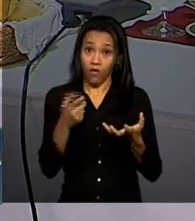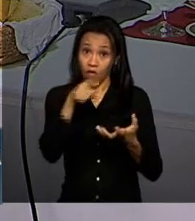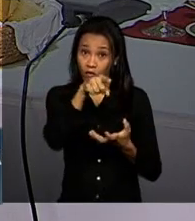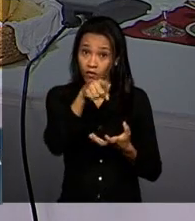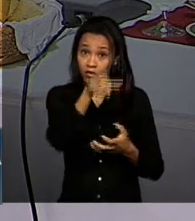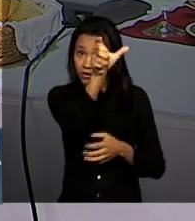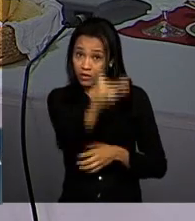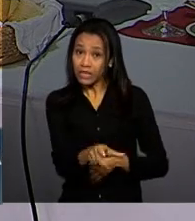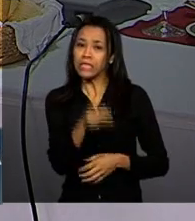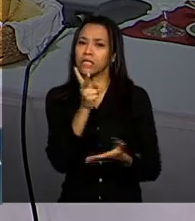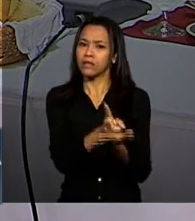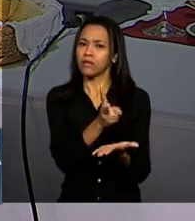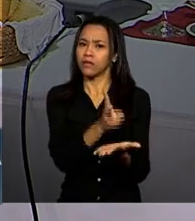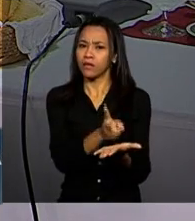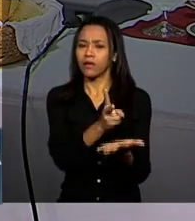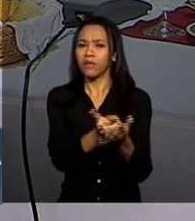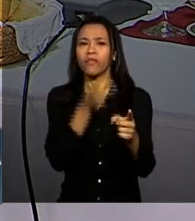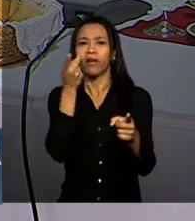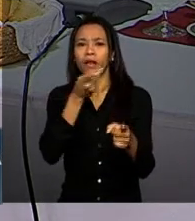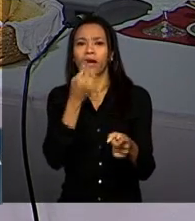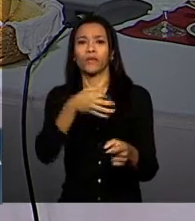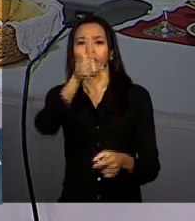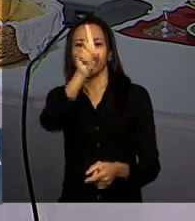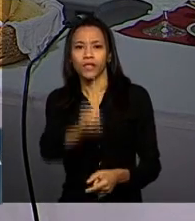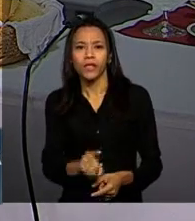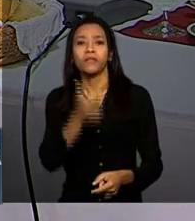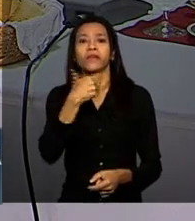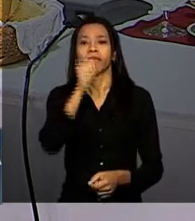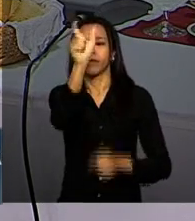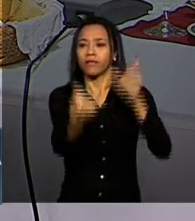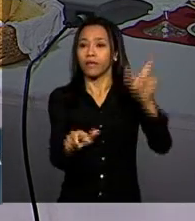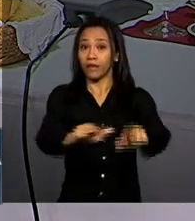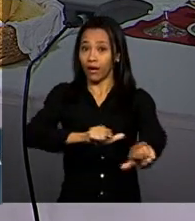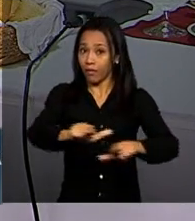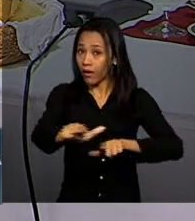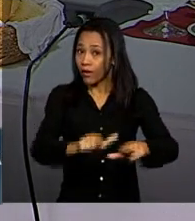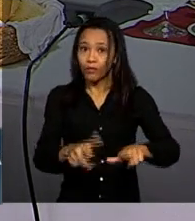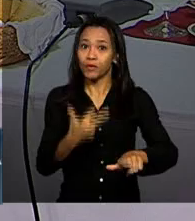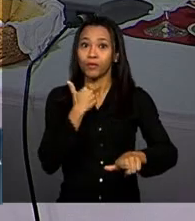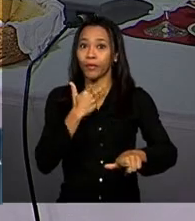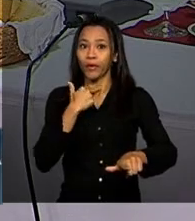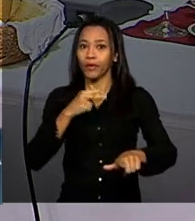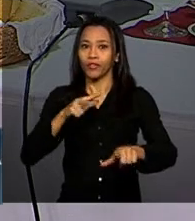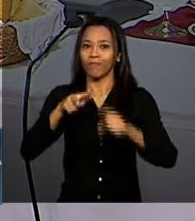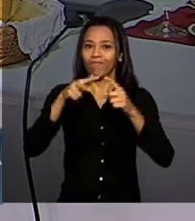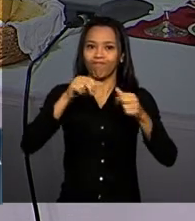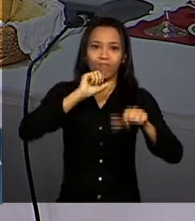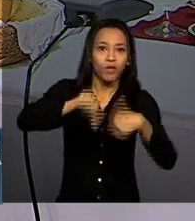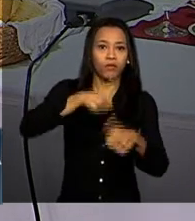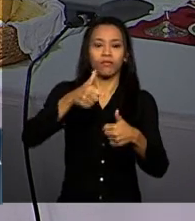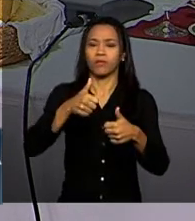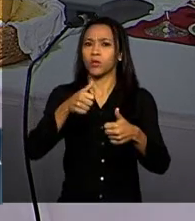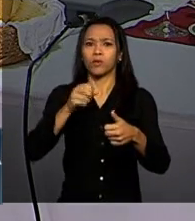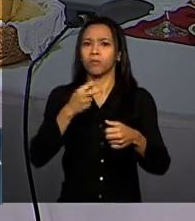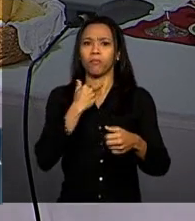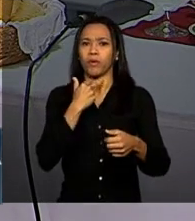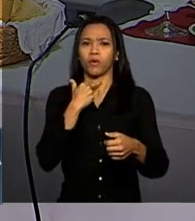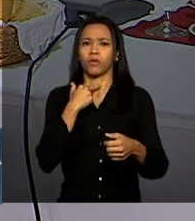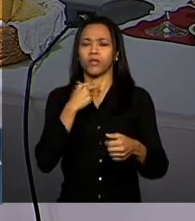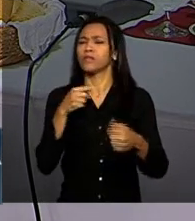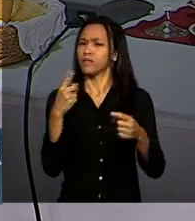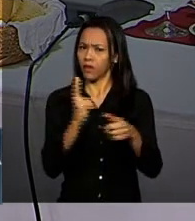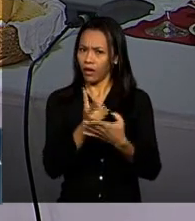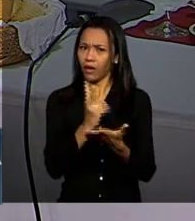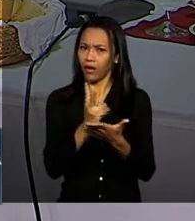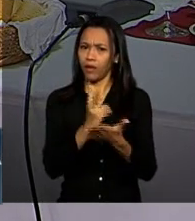reforçado que direito trabalhador é cláusula pétria né tem tem todo um discurso aberto